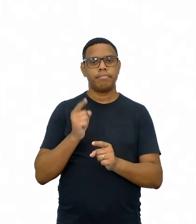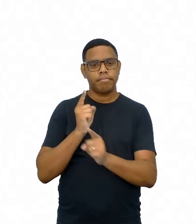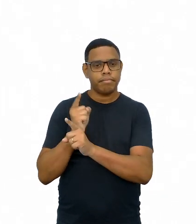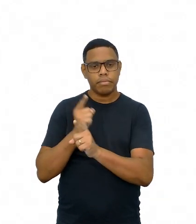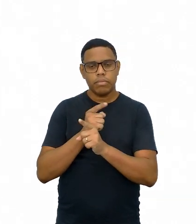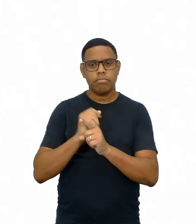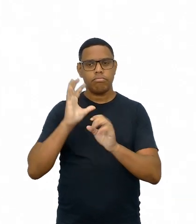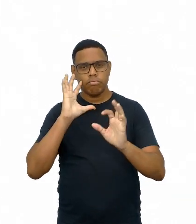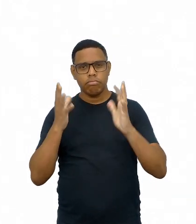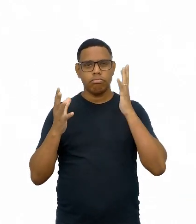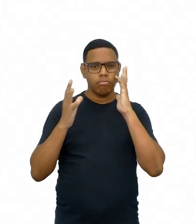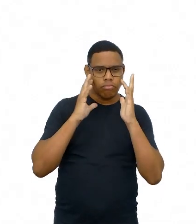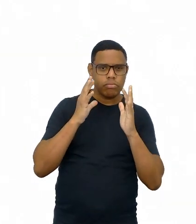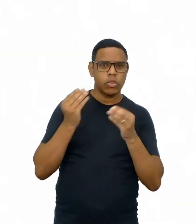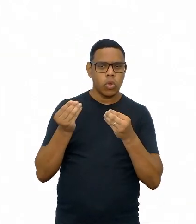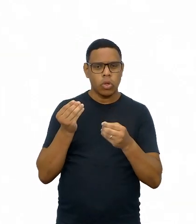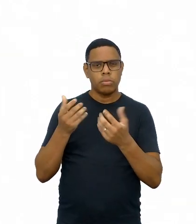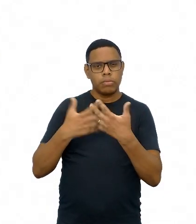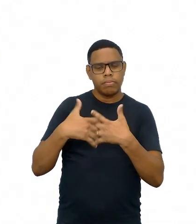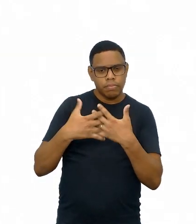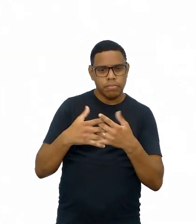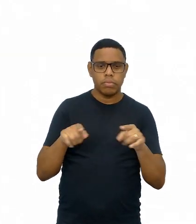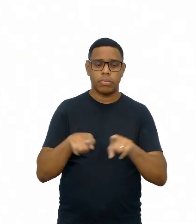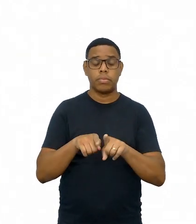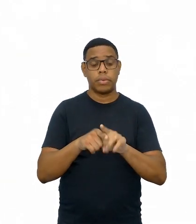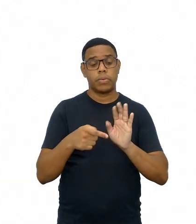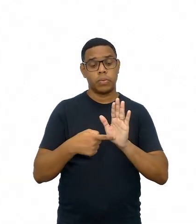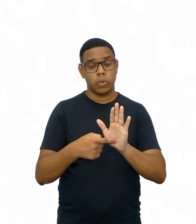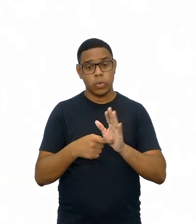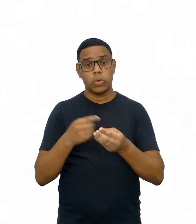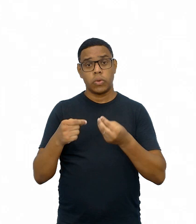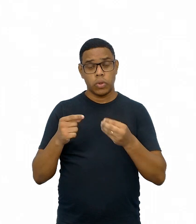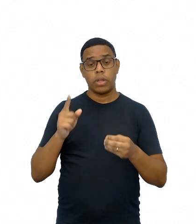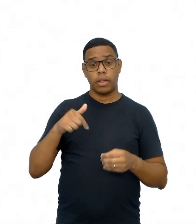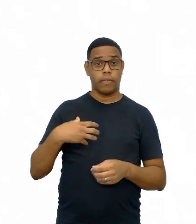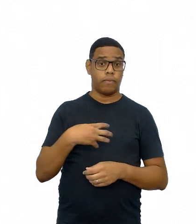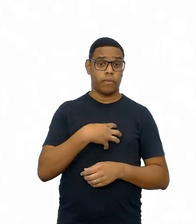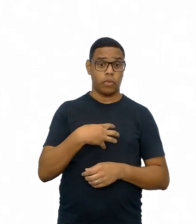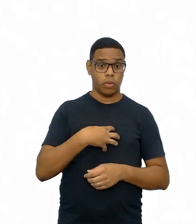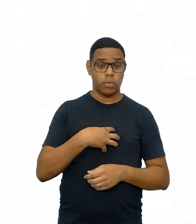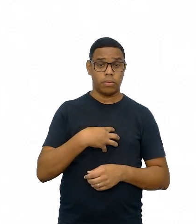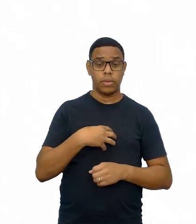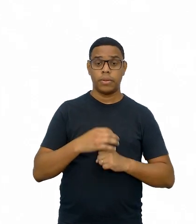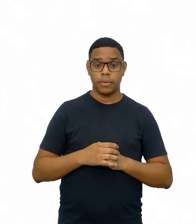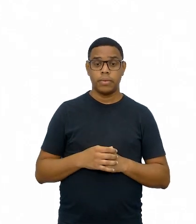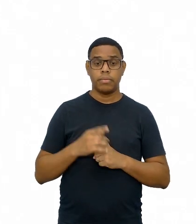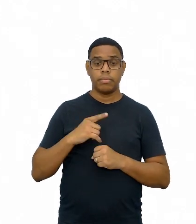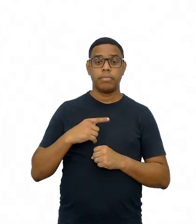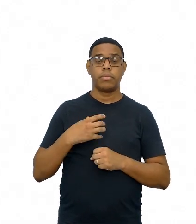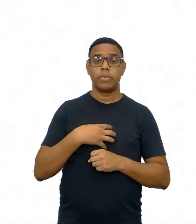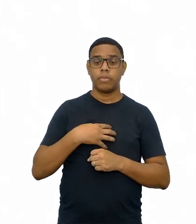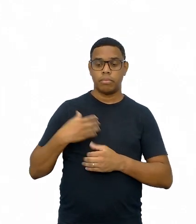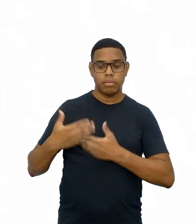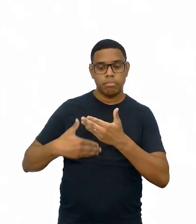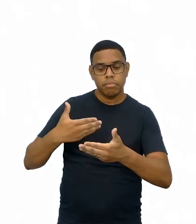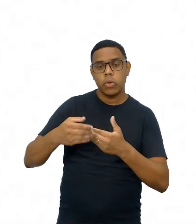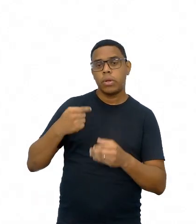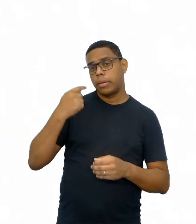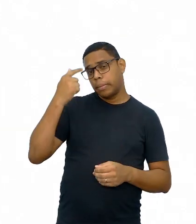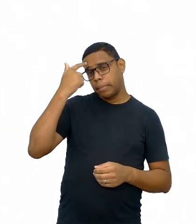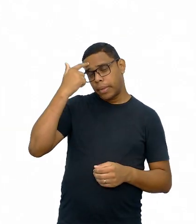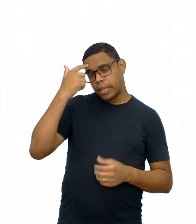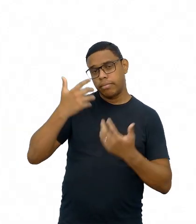encontrar a solução de um problema e pode ser vista como uma forma de desenvolver o